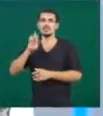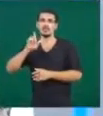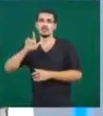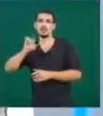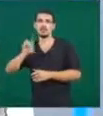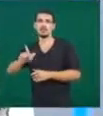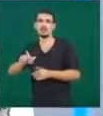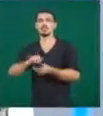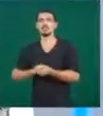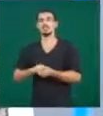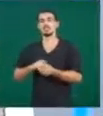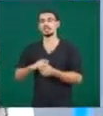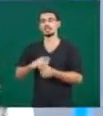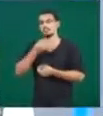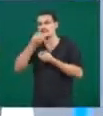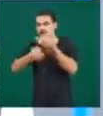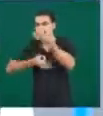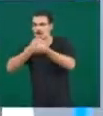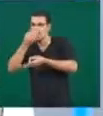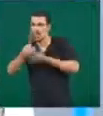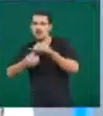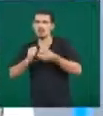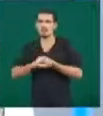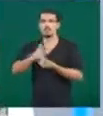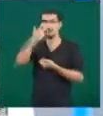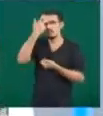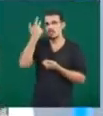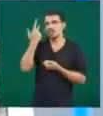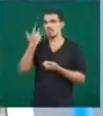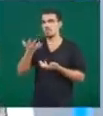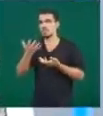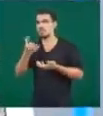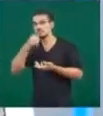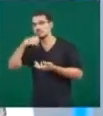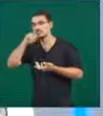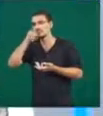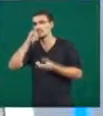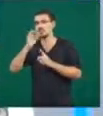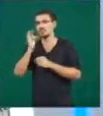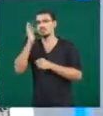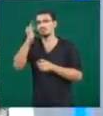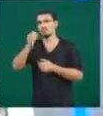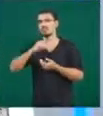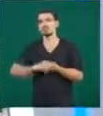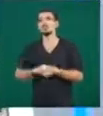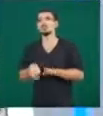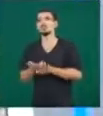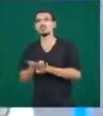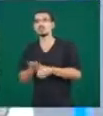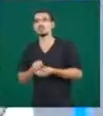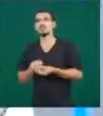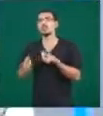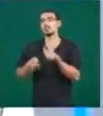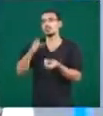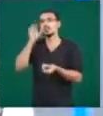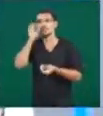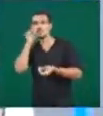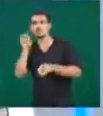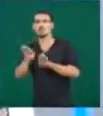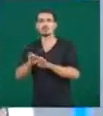dá dicas para mães, para quem quer ser mãe, né? Então, é sobre saúde, sobre sono,